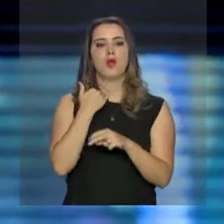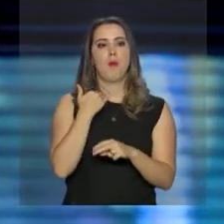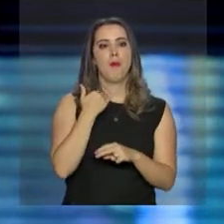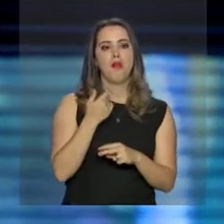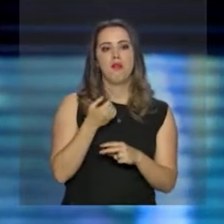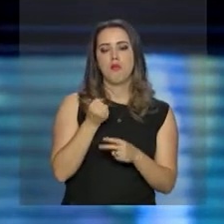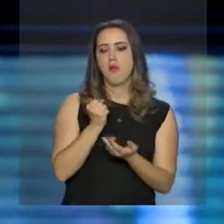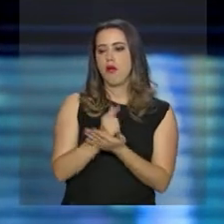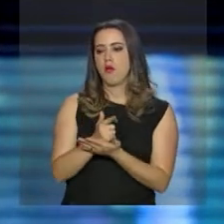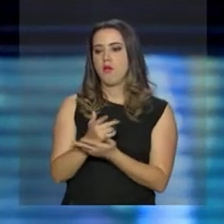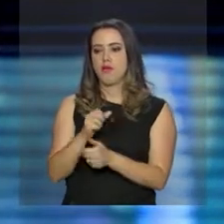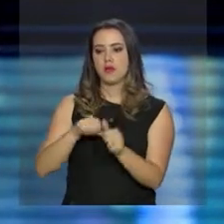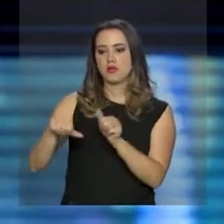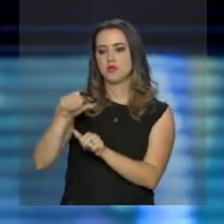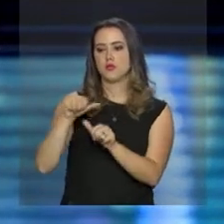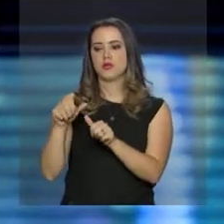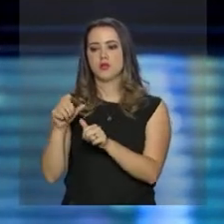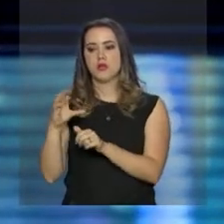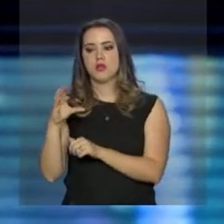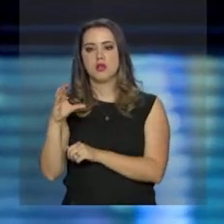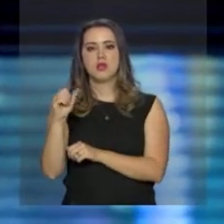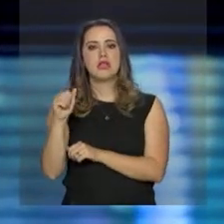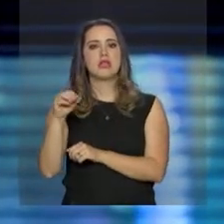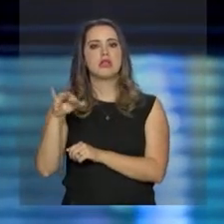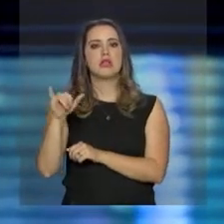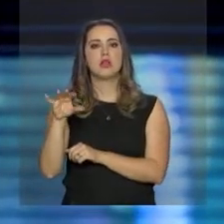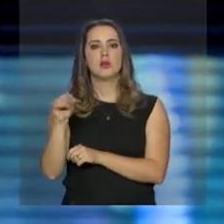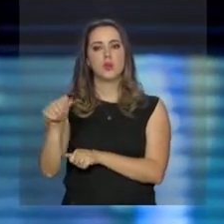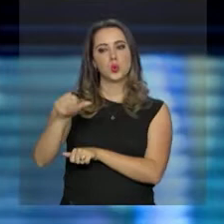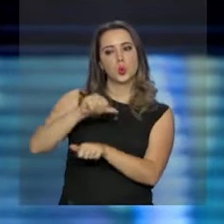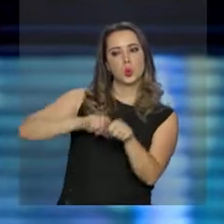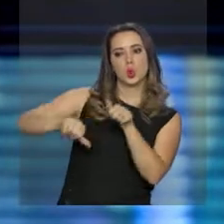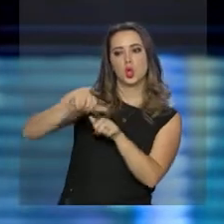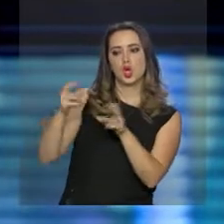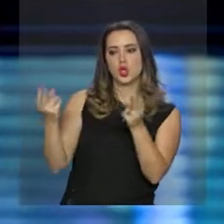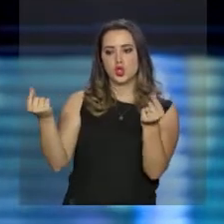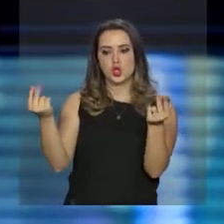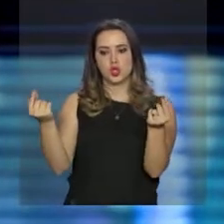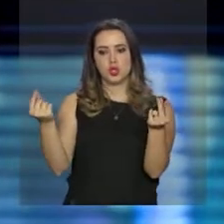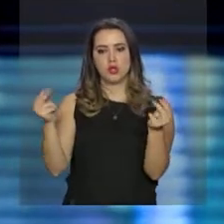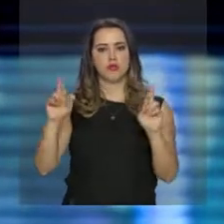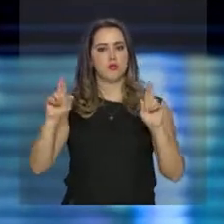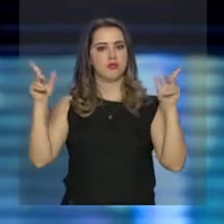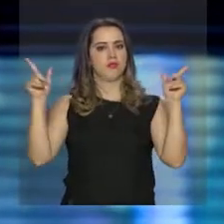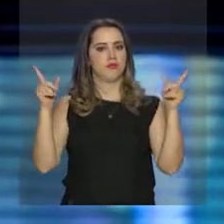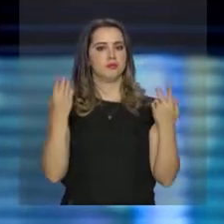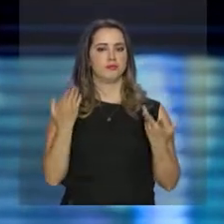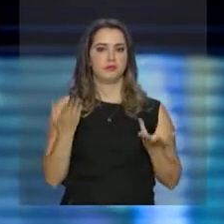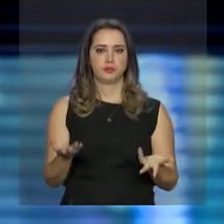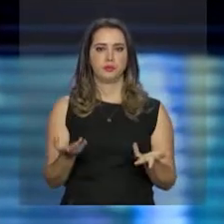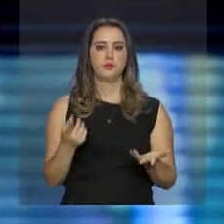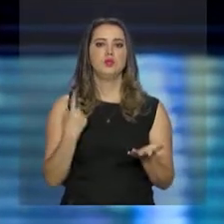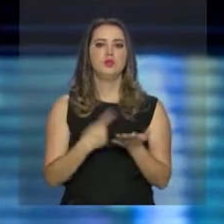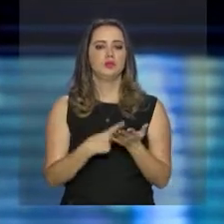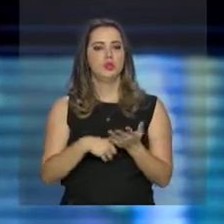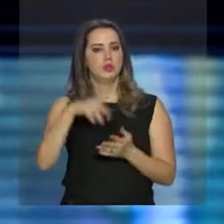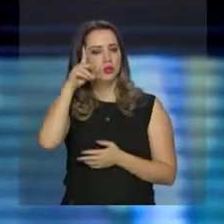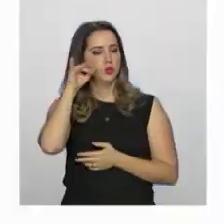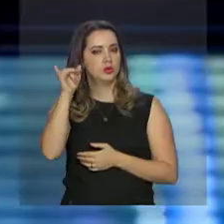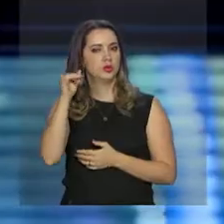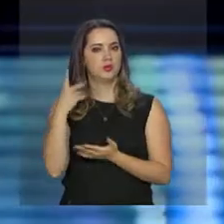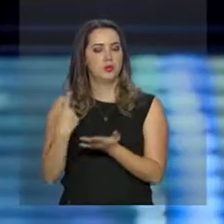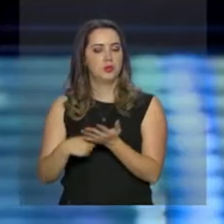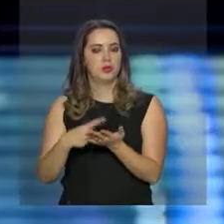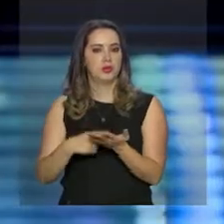e fechar câmbio numa única operação com o câmbio do dia assegurado pelos bancos centrais